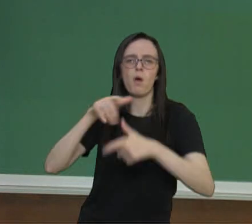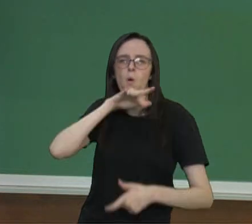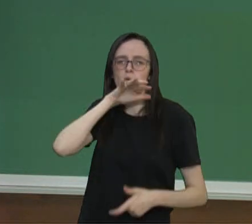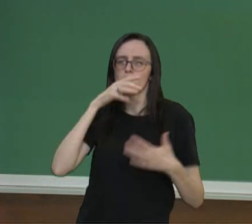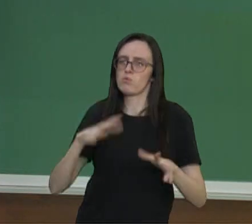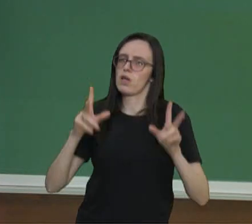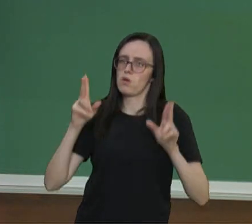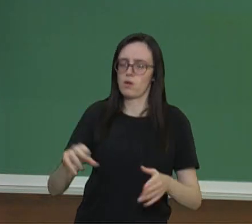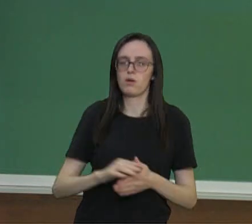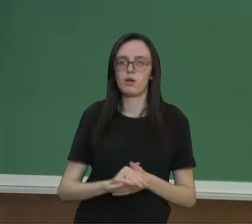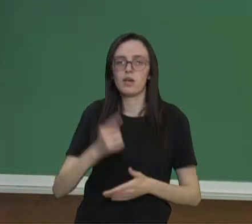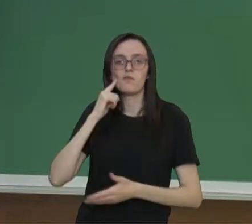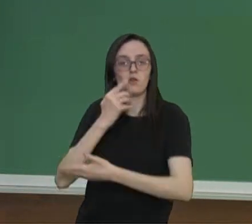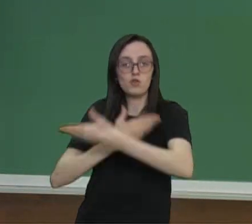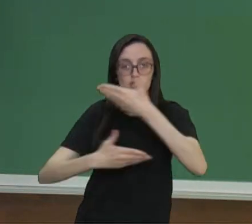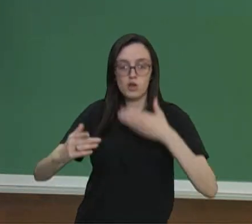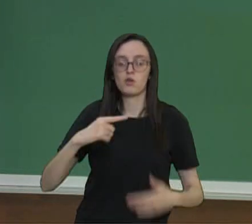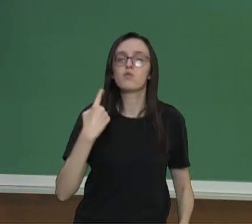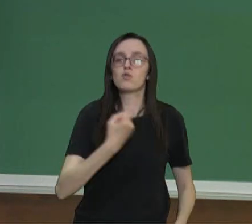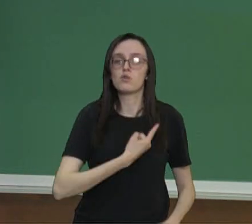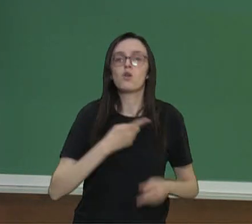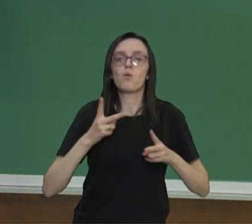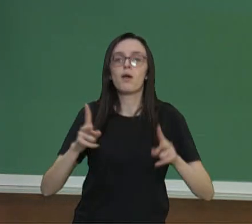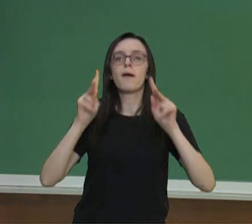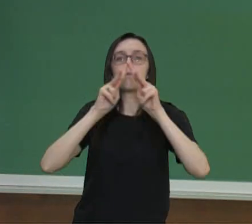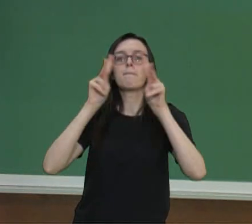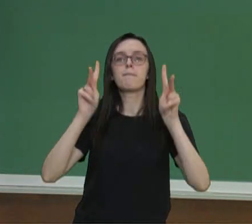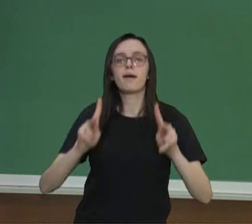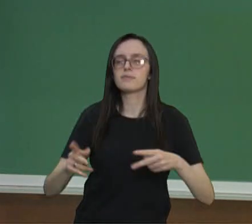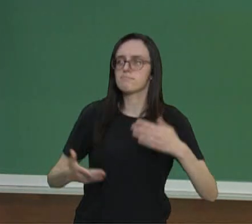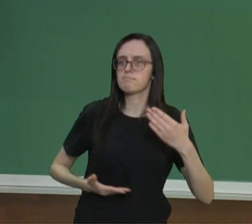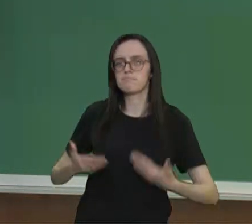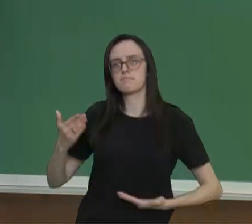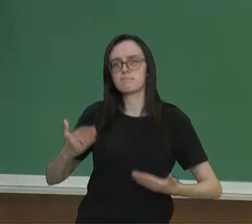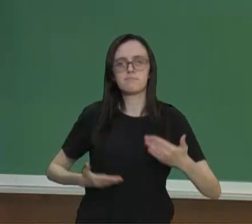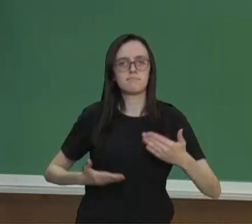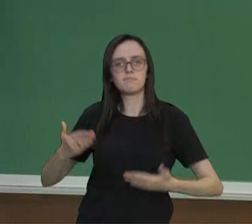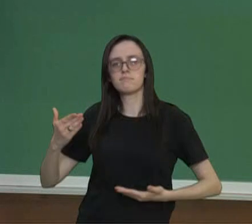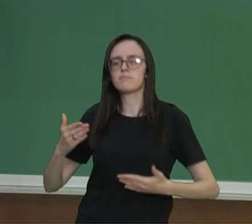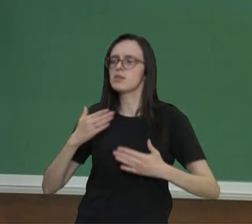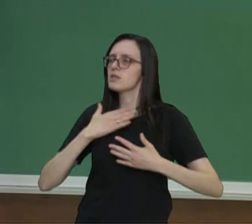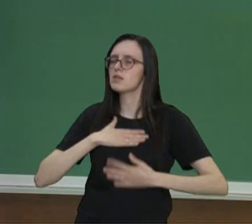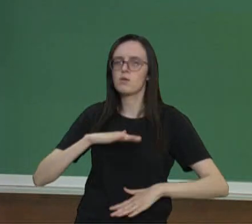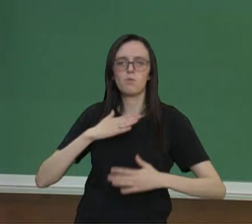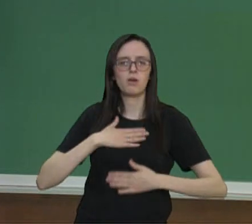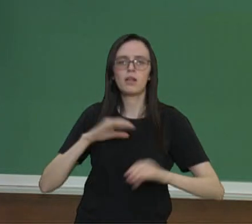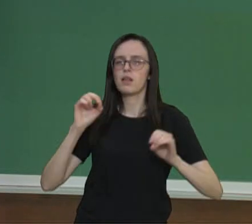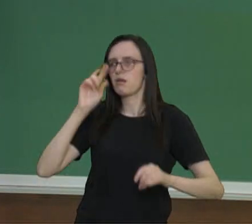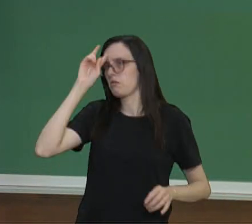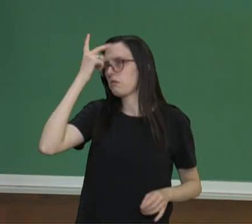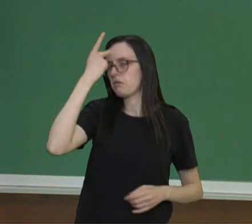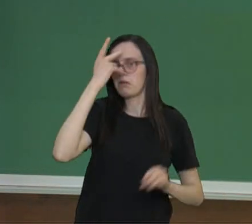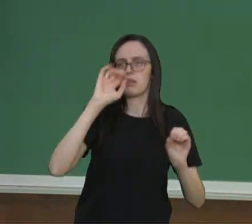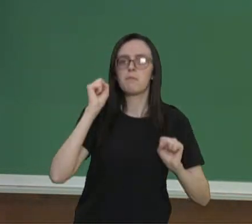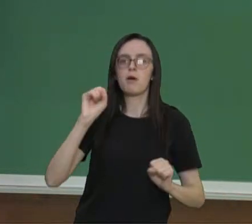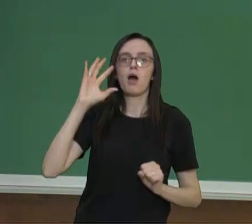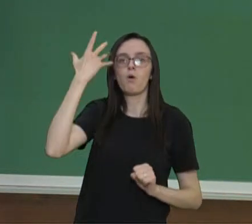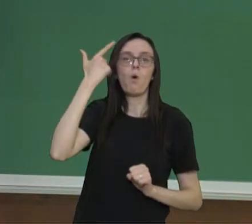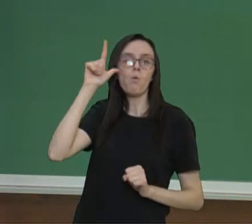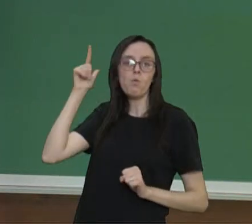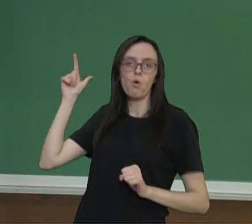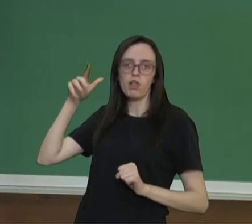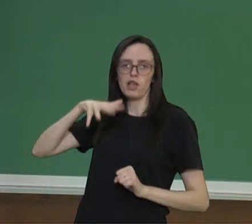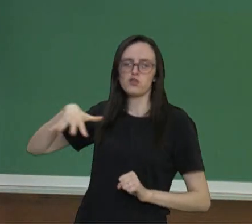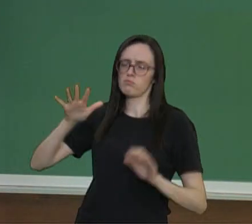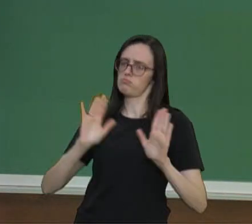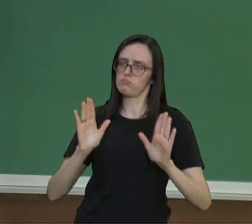a proposta em troca? Que eles vão ficar em paz servindo esse senhor numa boa, sem se rebelar como podia acontecer em engenhos da